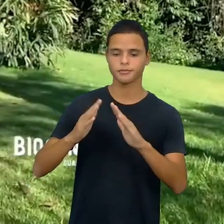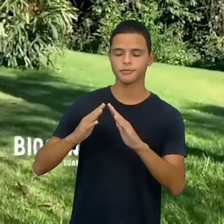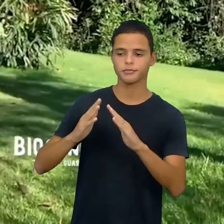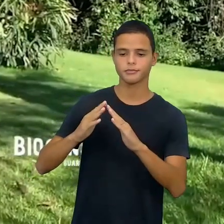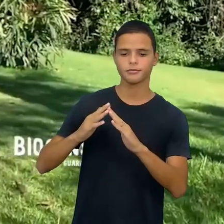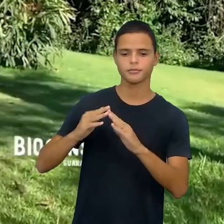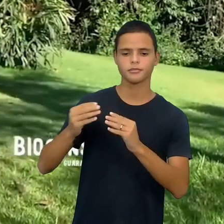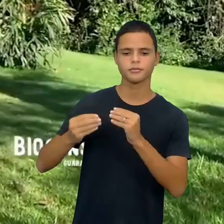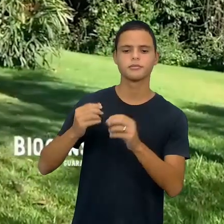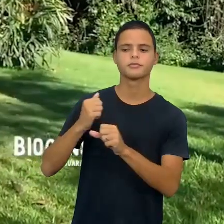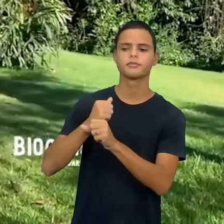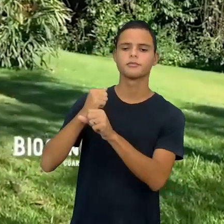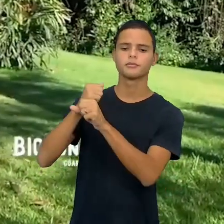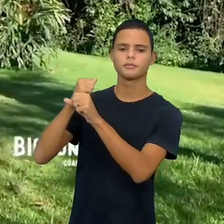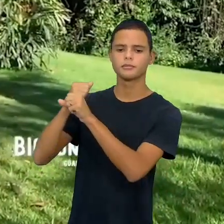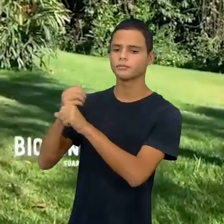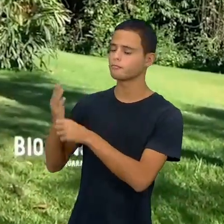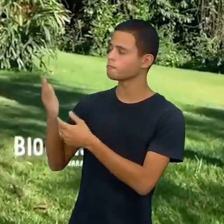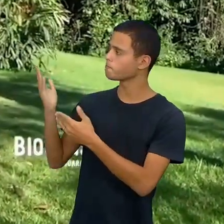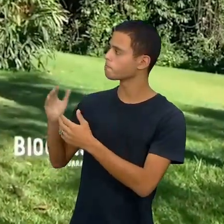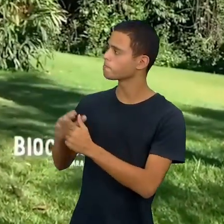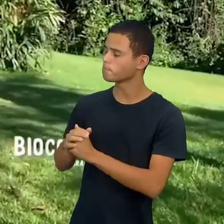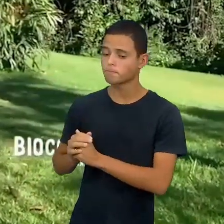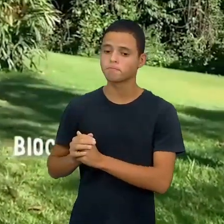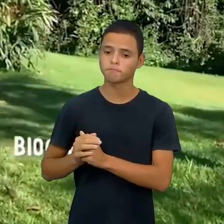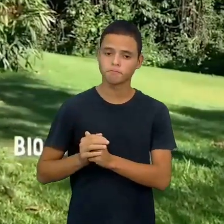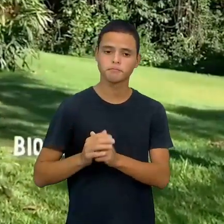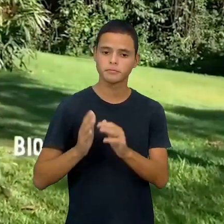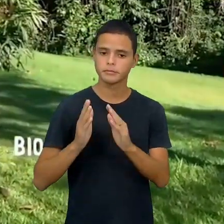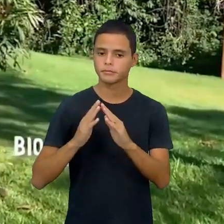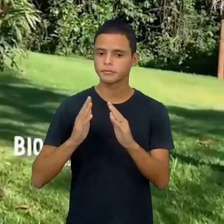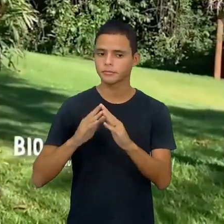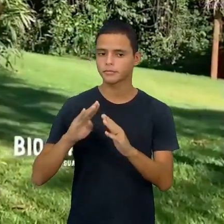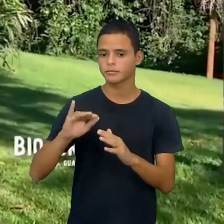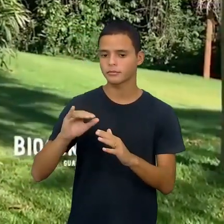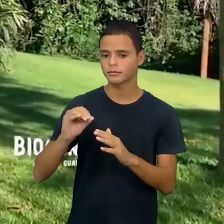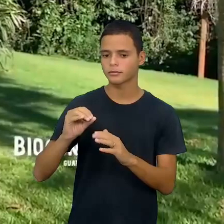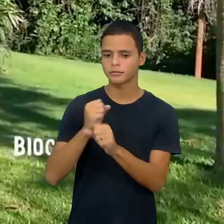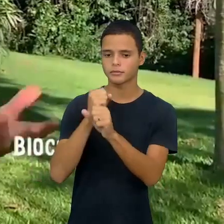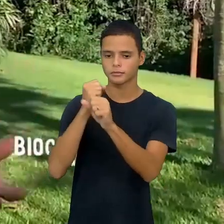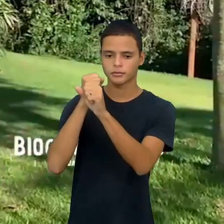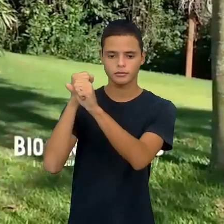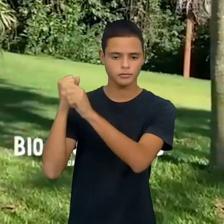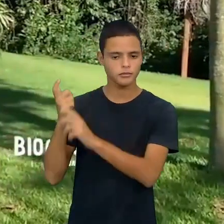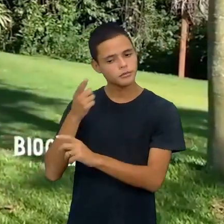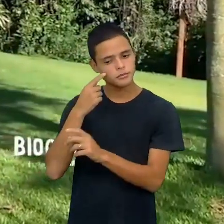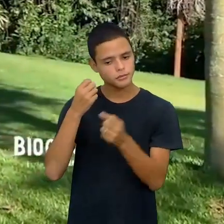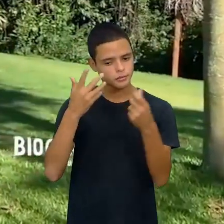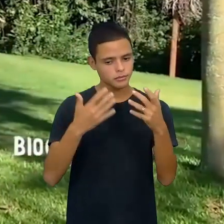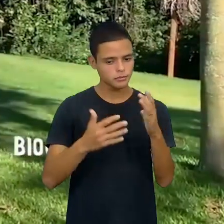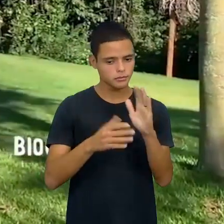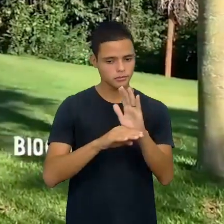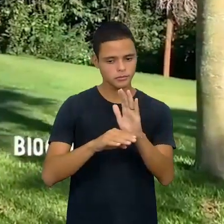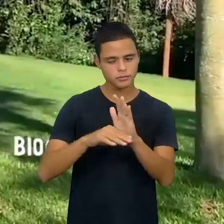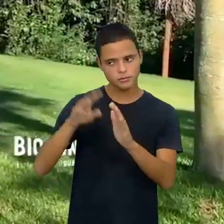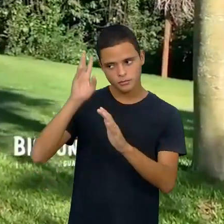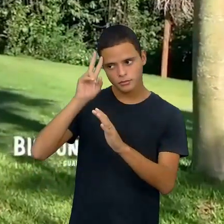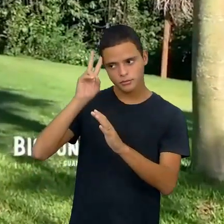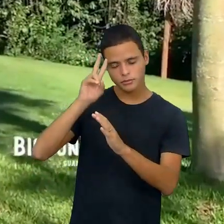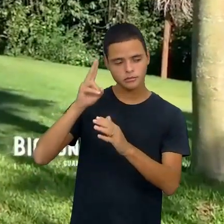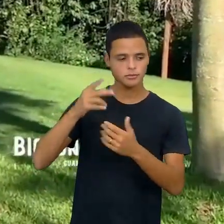foi a história da construção dessa casa diferente, dessa bioconstrução. Nós vamos falar um pouquinho da história, dos processos e